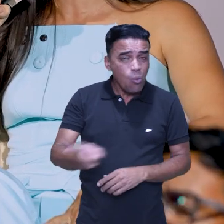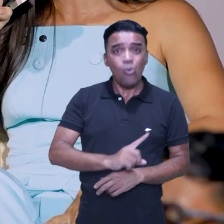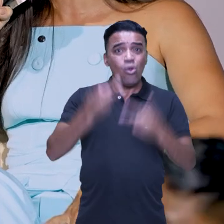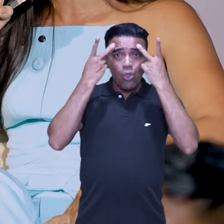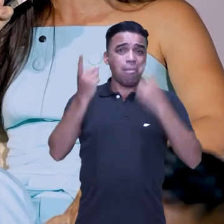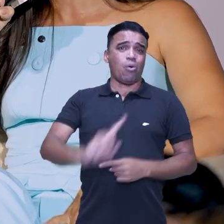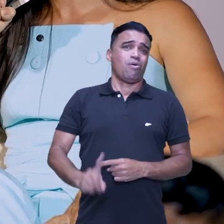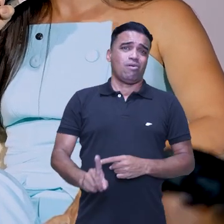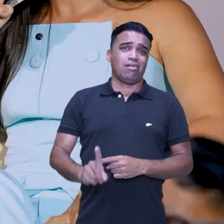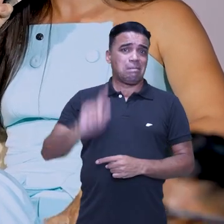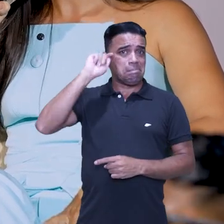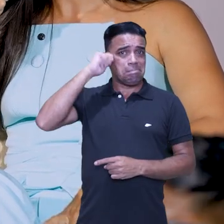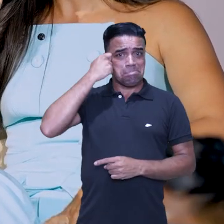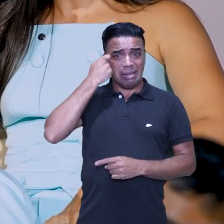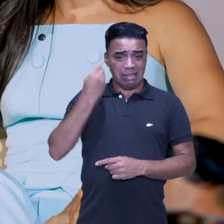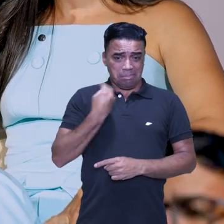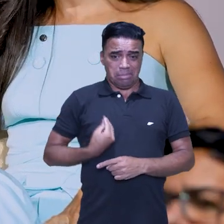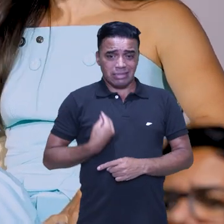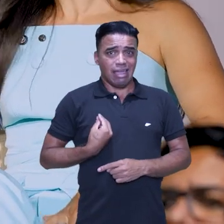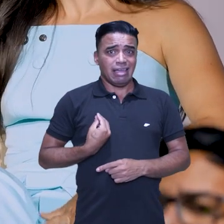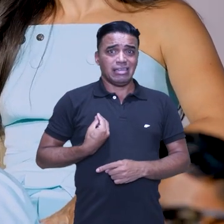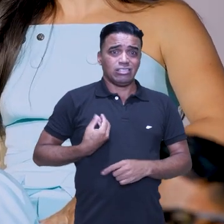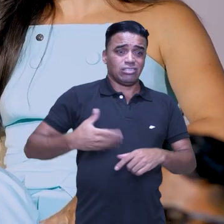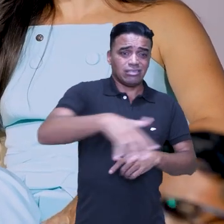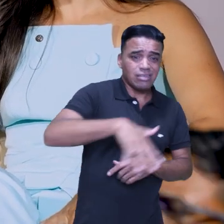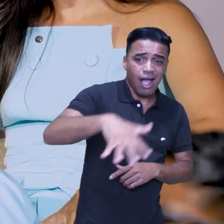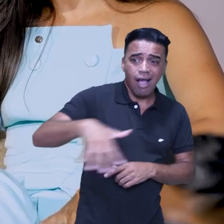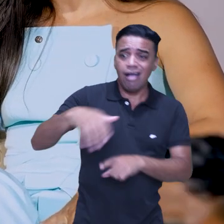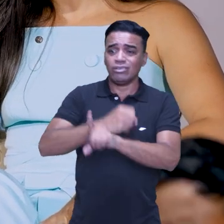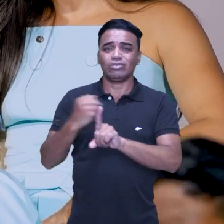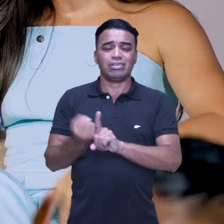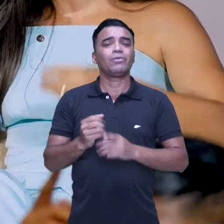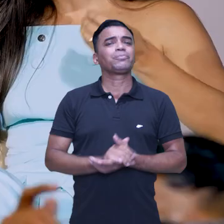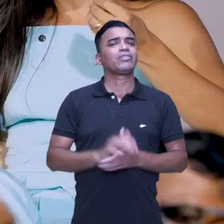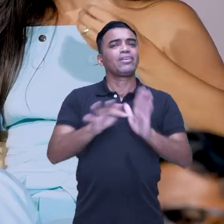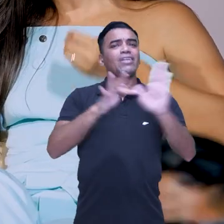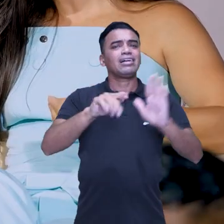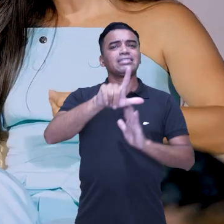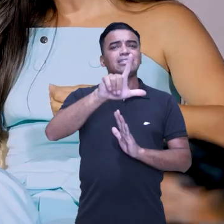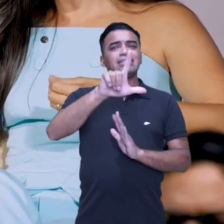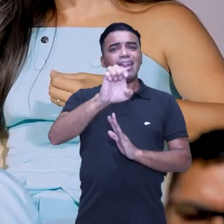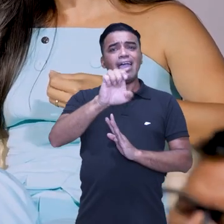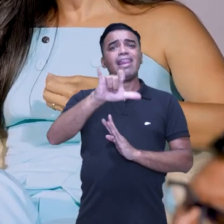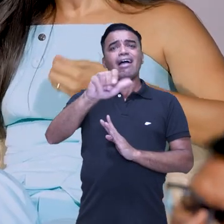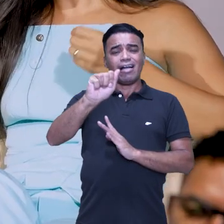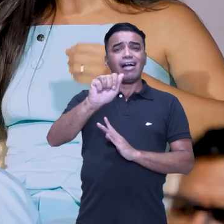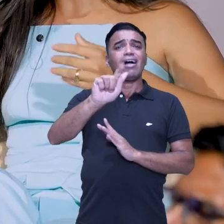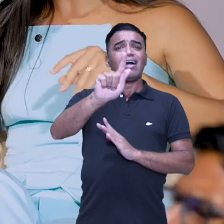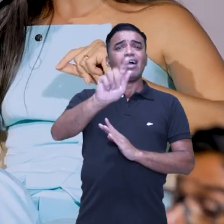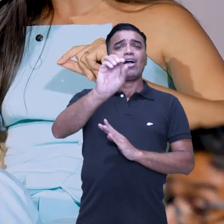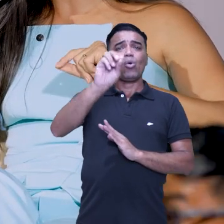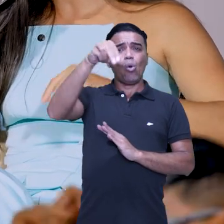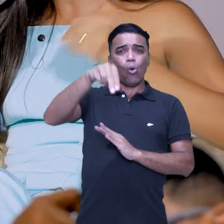ser normalizadas. Tem uma frase da Lélia Gonzalez que eu gosto muito, eu acho que não